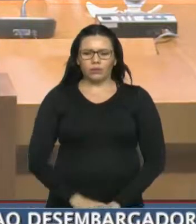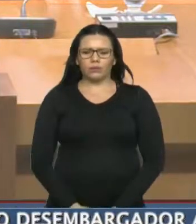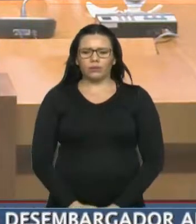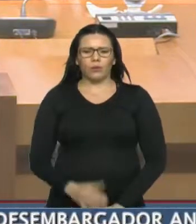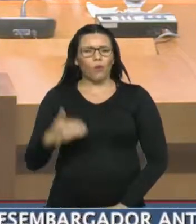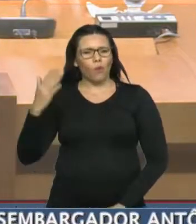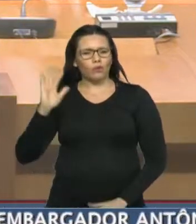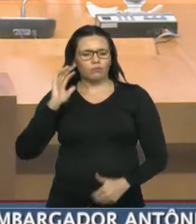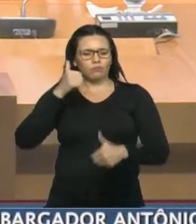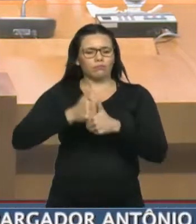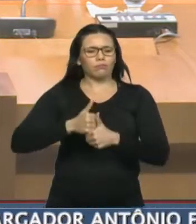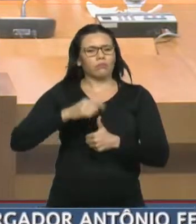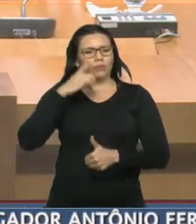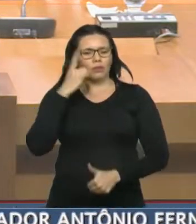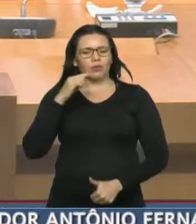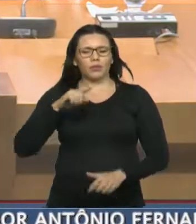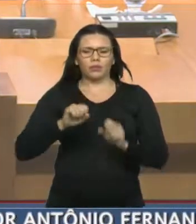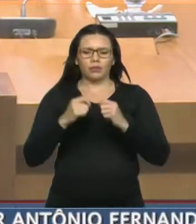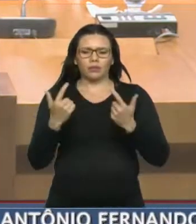desembargador Baima,